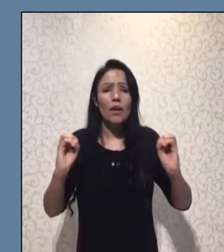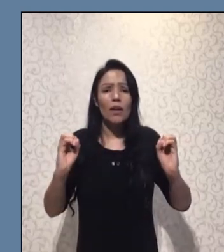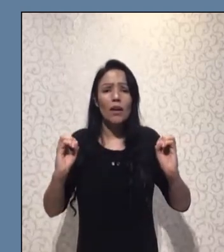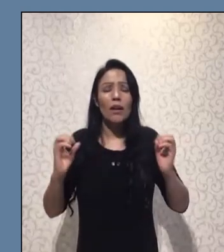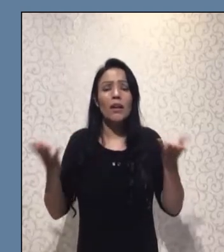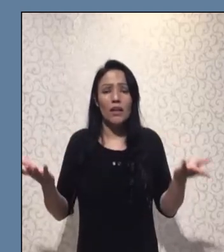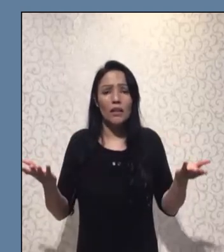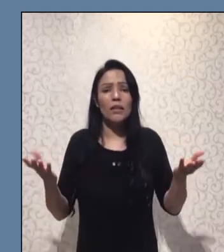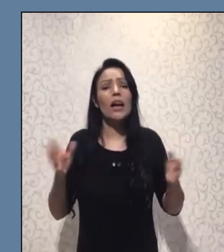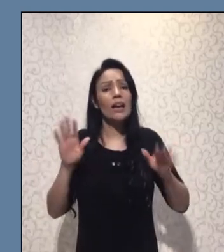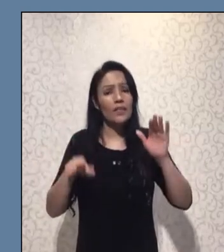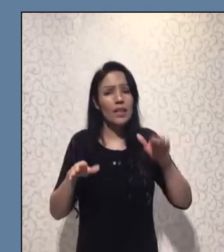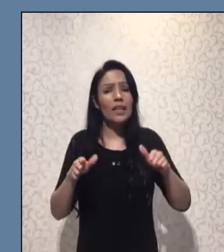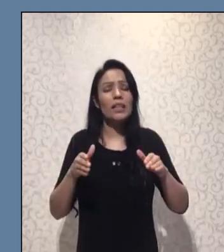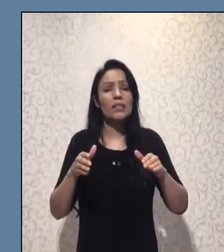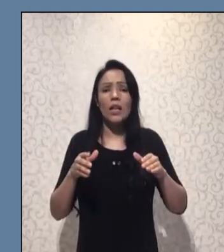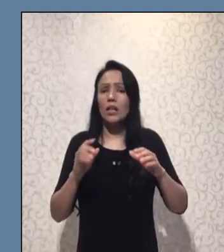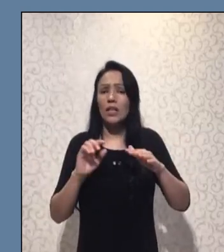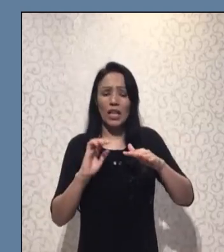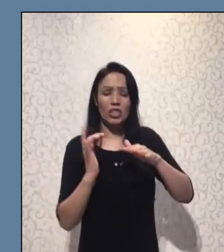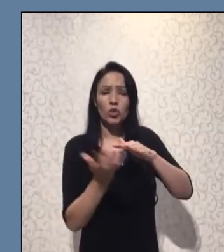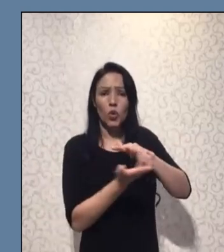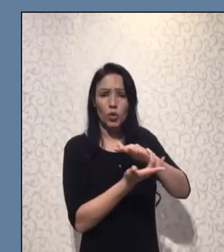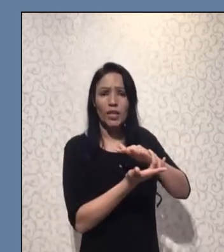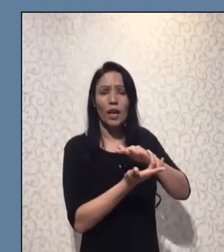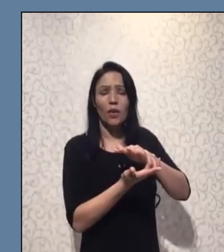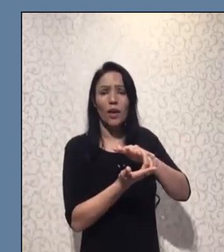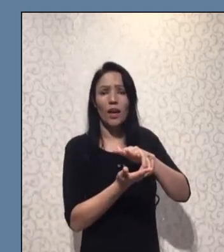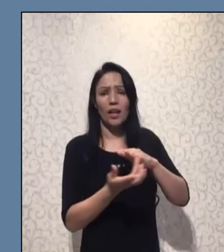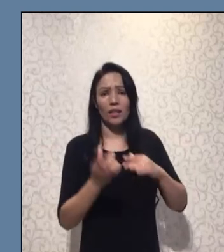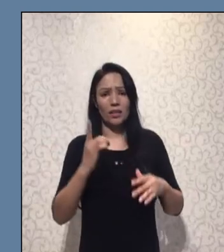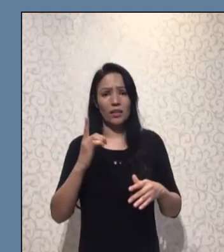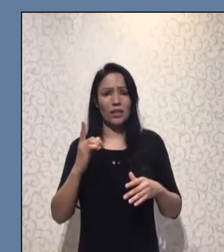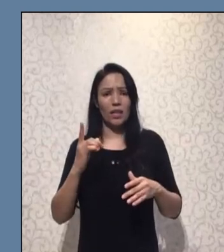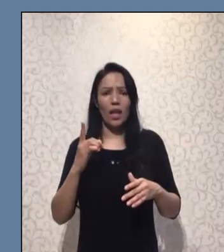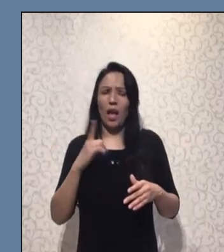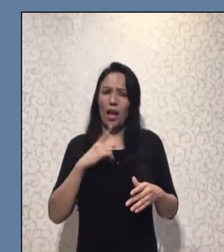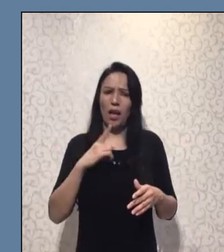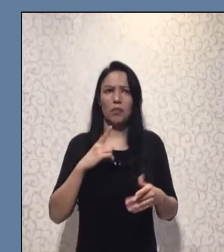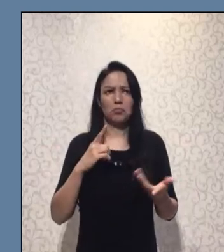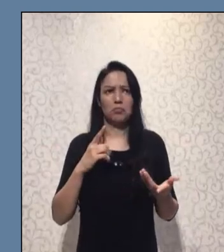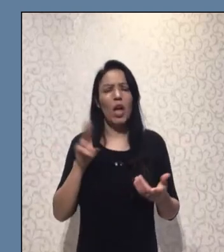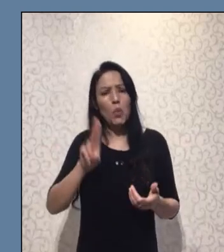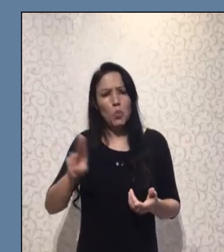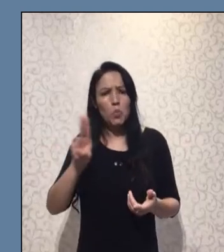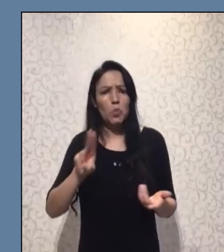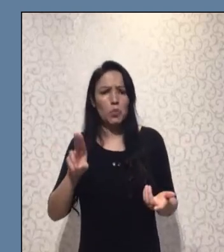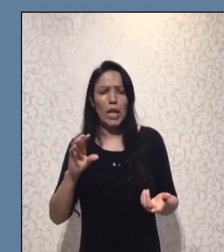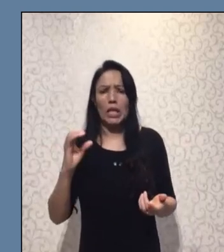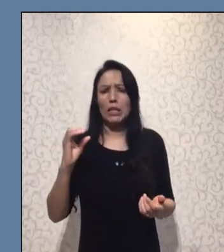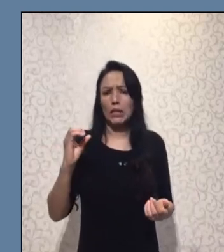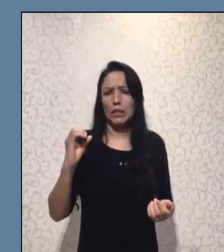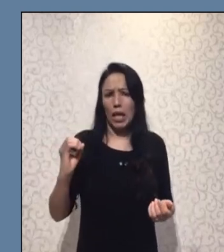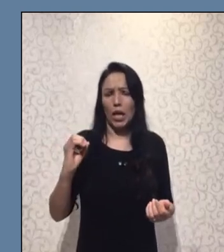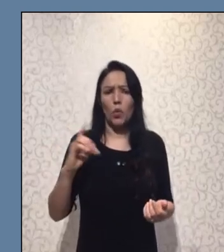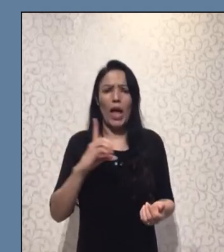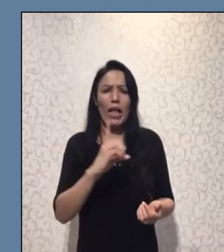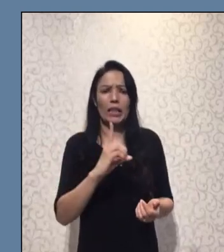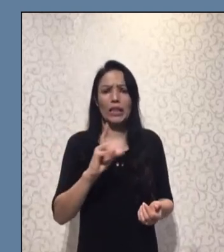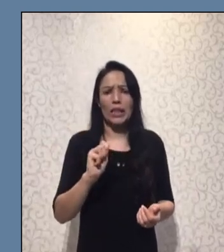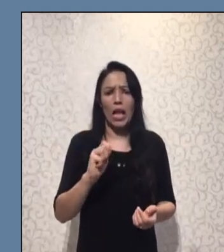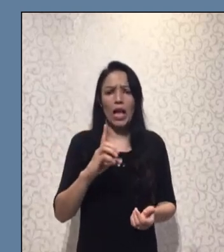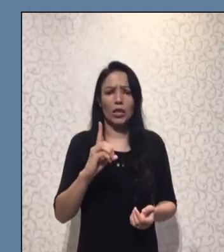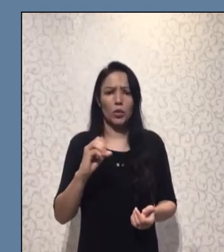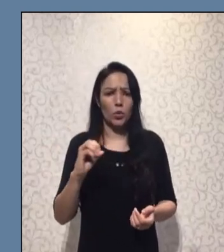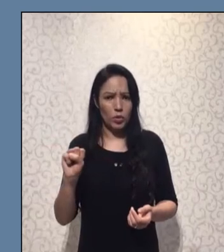as redes sociais, elas gastam zero, né, de banda para rodar. porque interessa, porque ali é um veículo de propaganda e